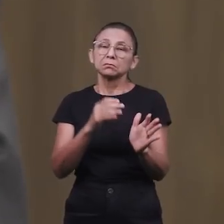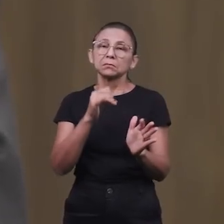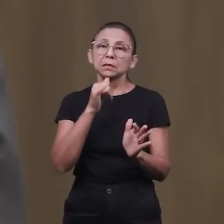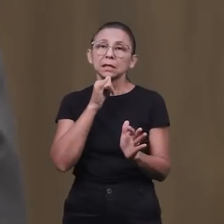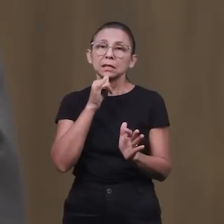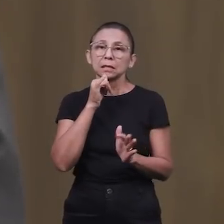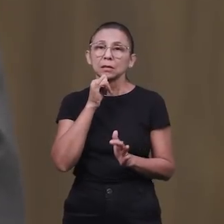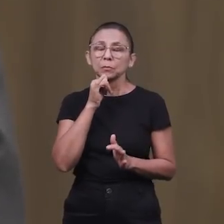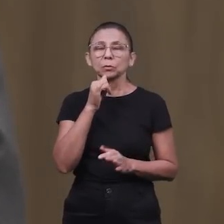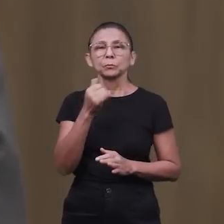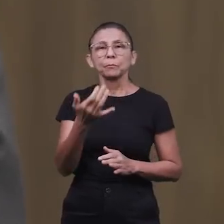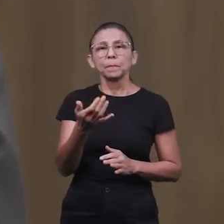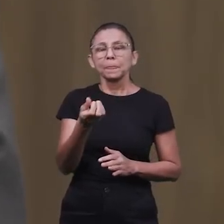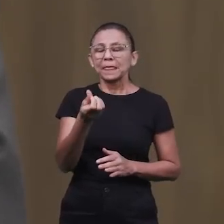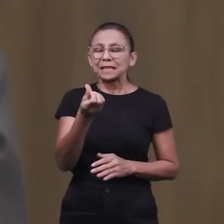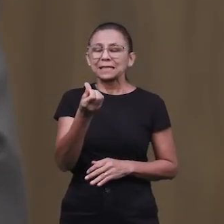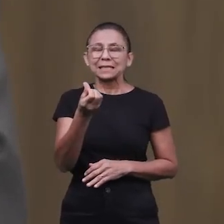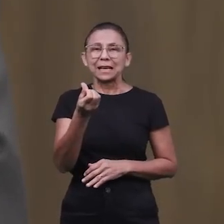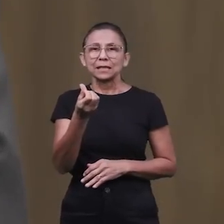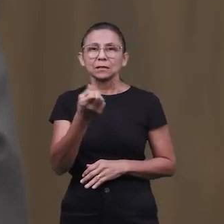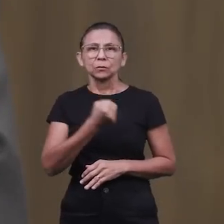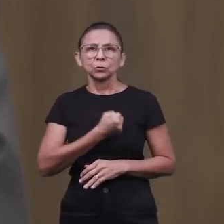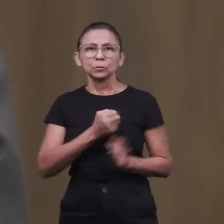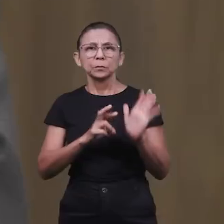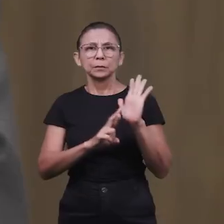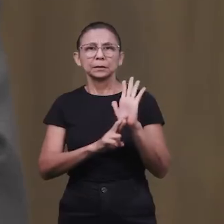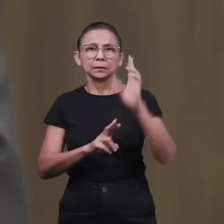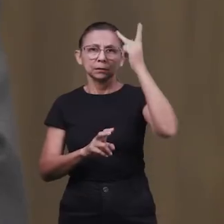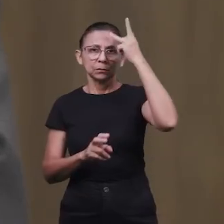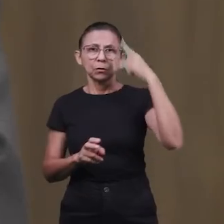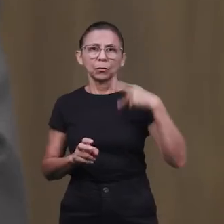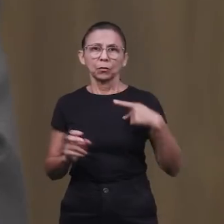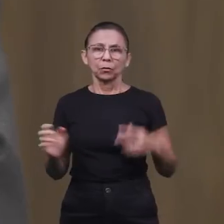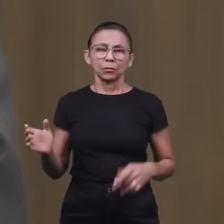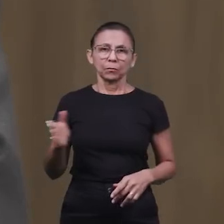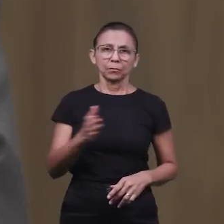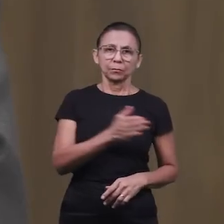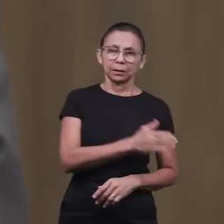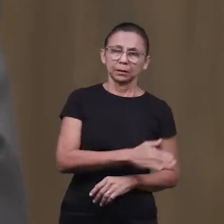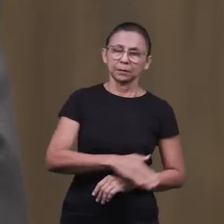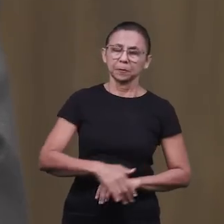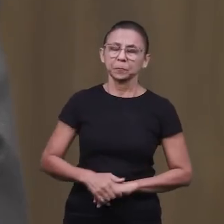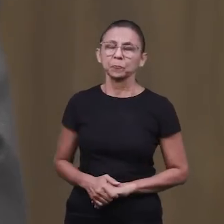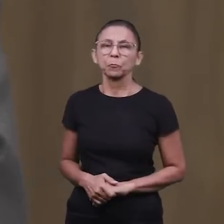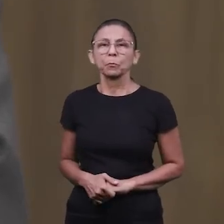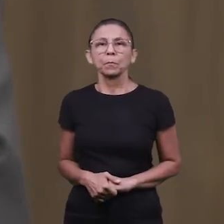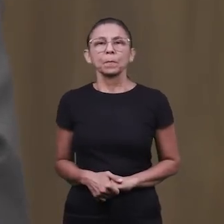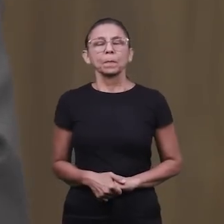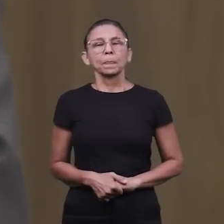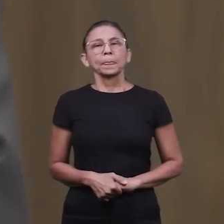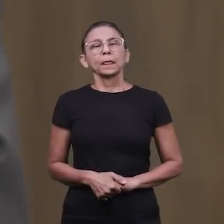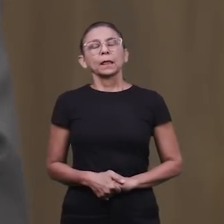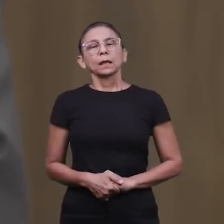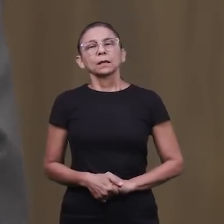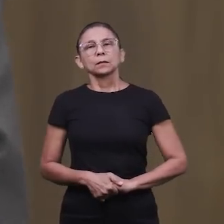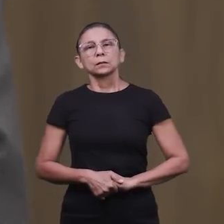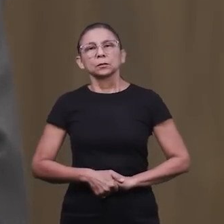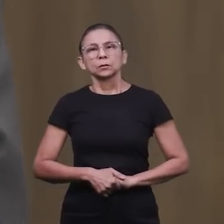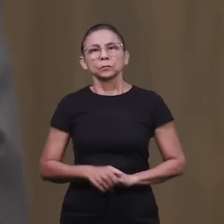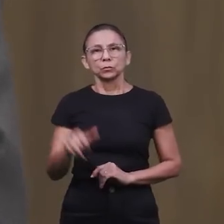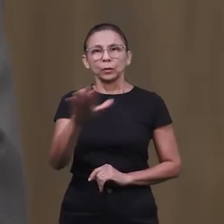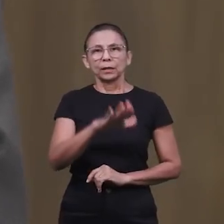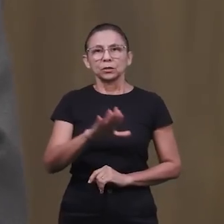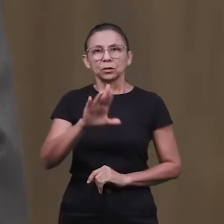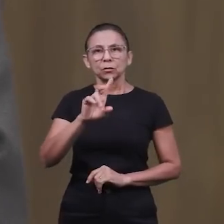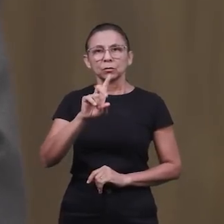Estátua toda de ouro. E fez num campo chamado Campo de Dura, que no hebraico significa círculo. Ou